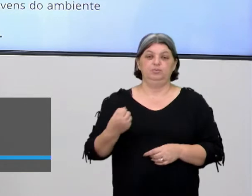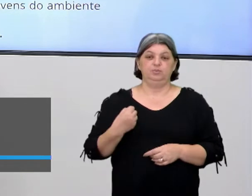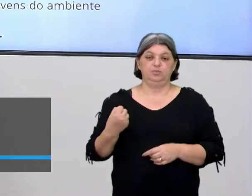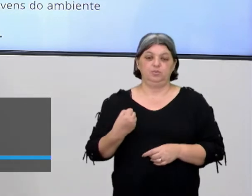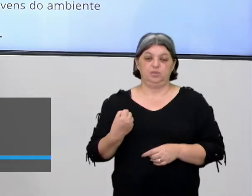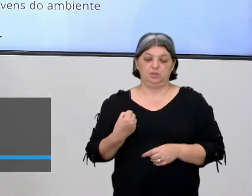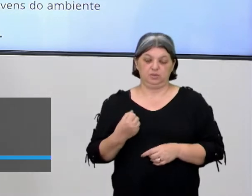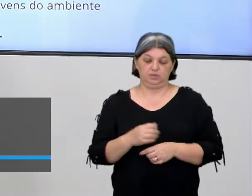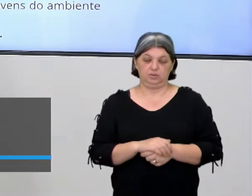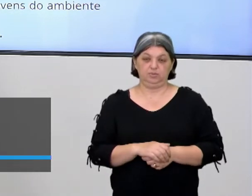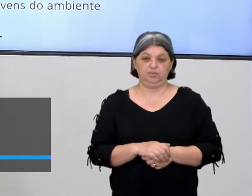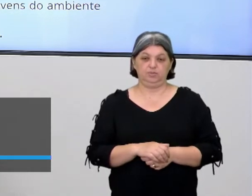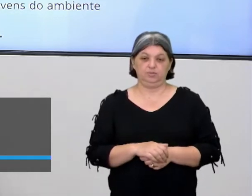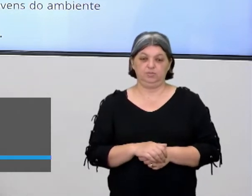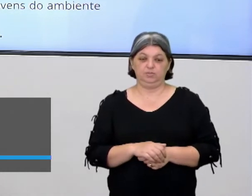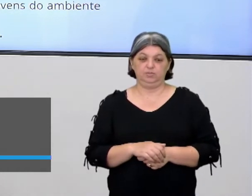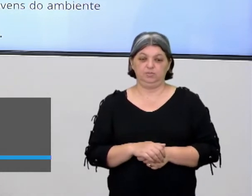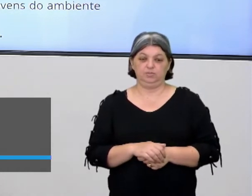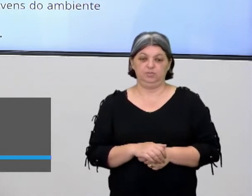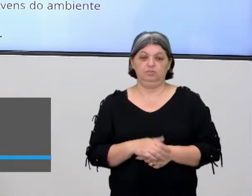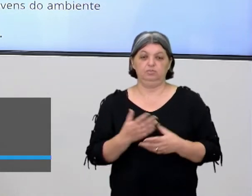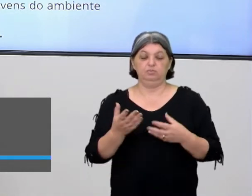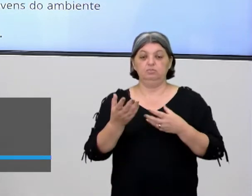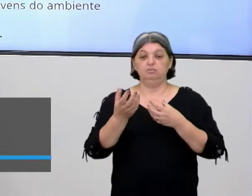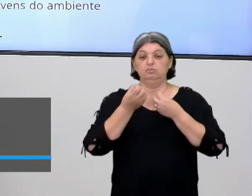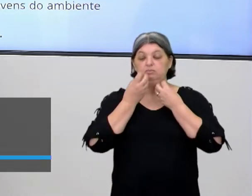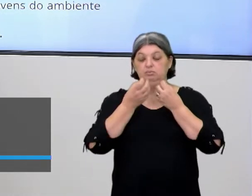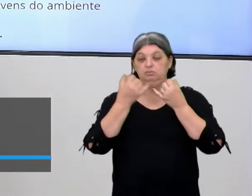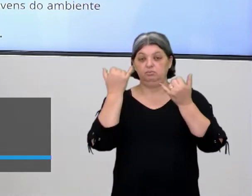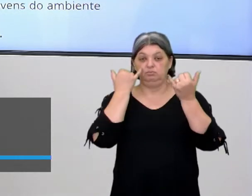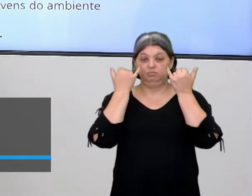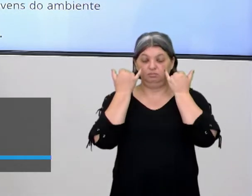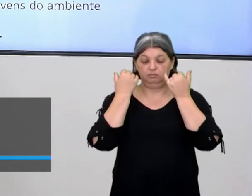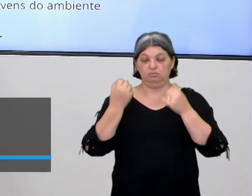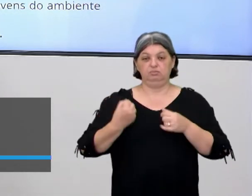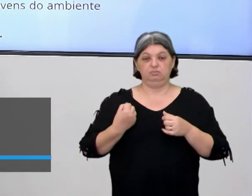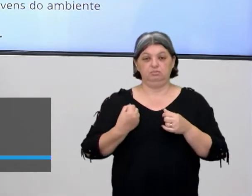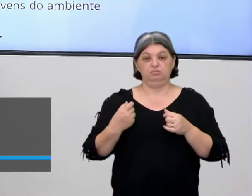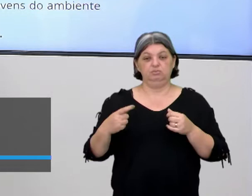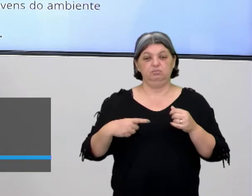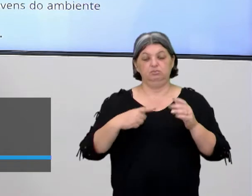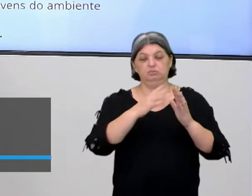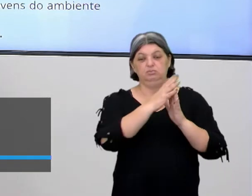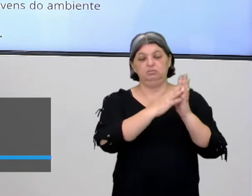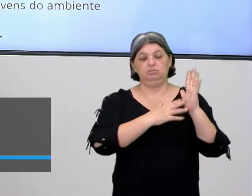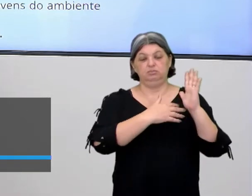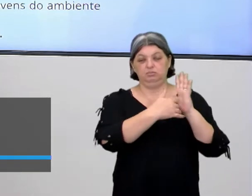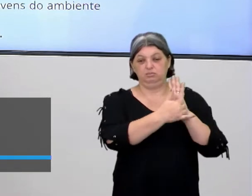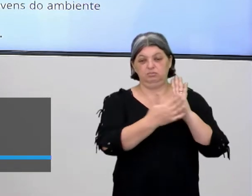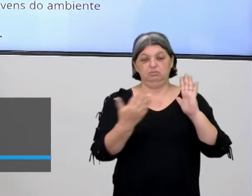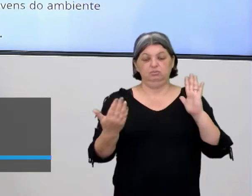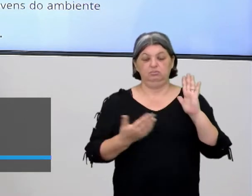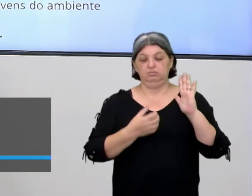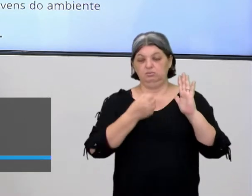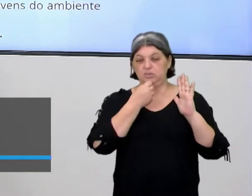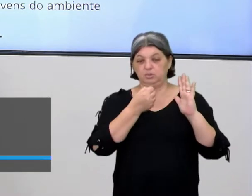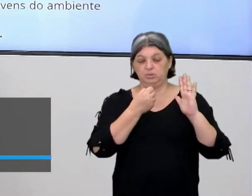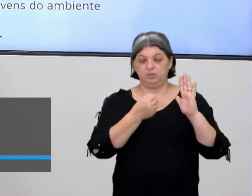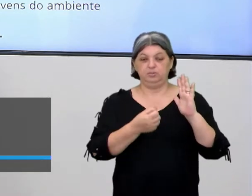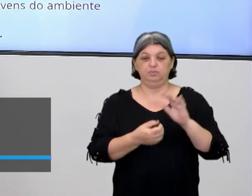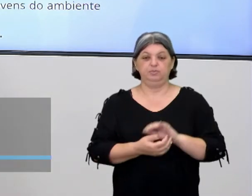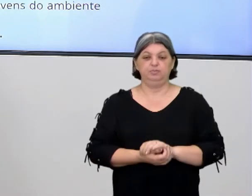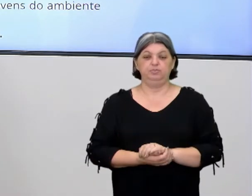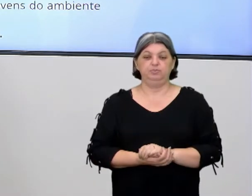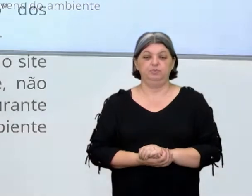bem? Bom, então o que acontece? As informações numéricas contidas nessa tabela que a gente vai trabalhar, vai conversar com vocês daqui a pouco,